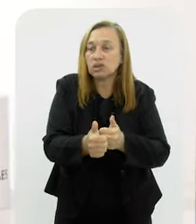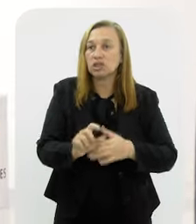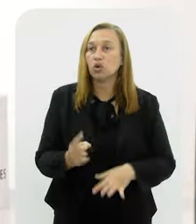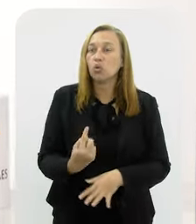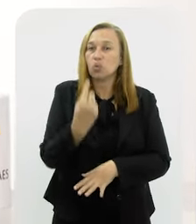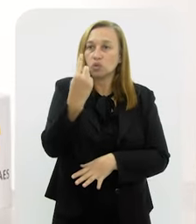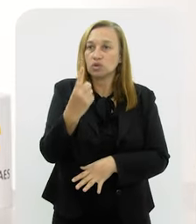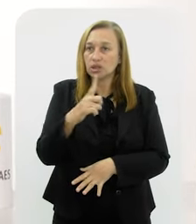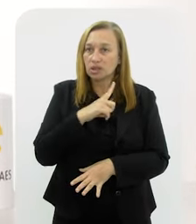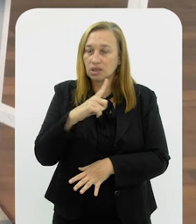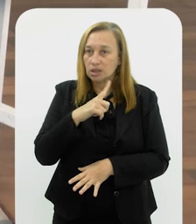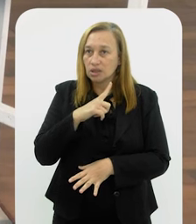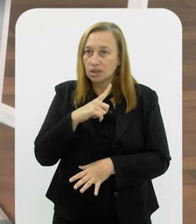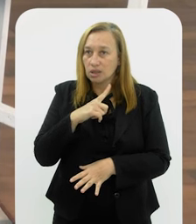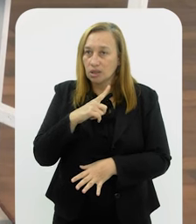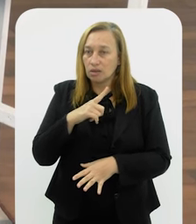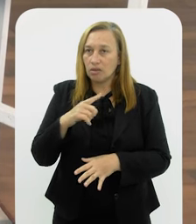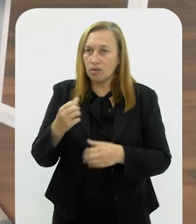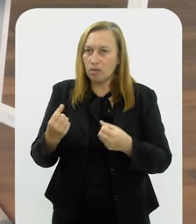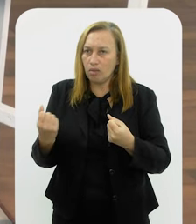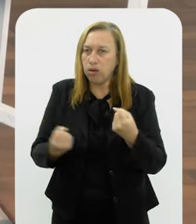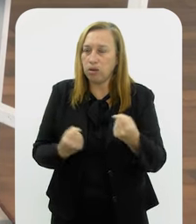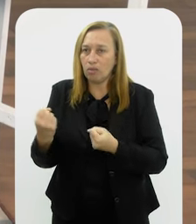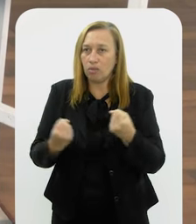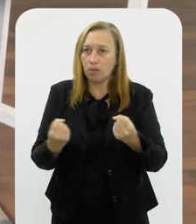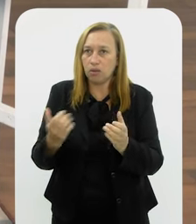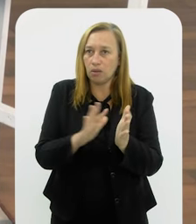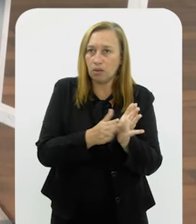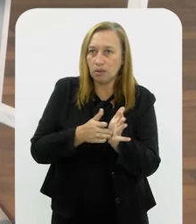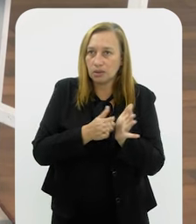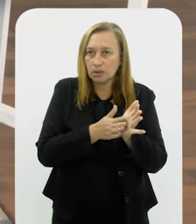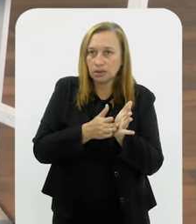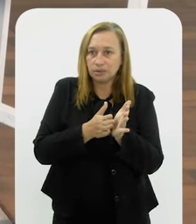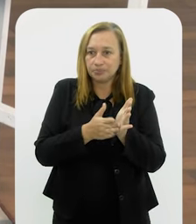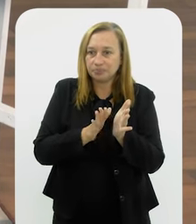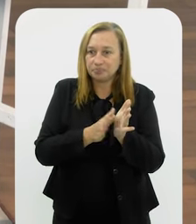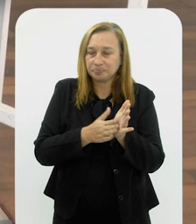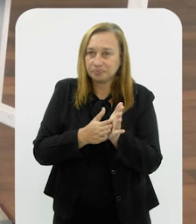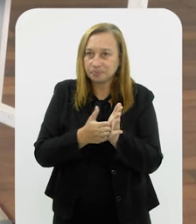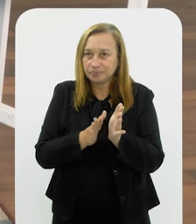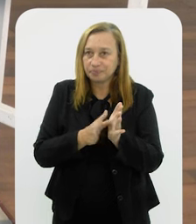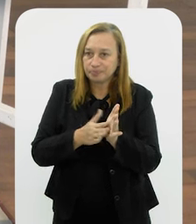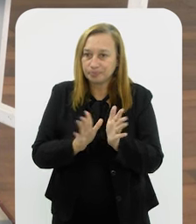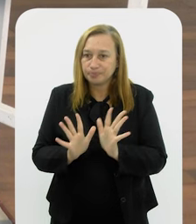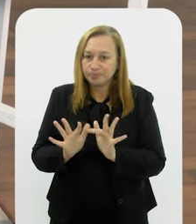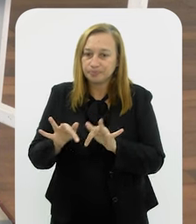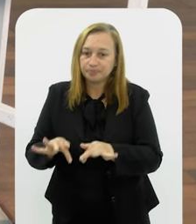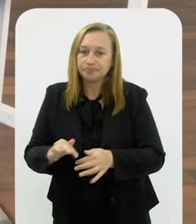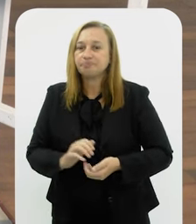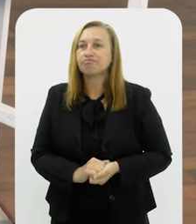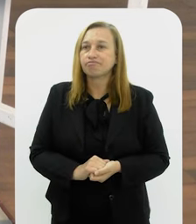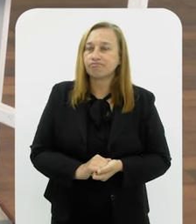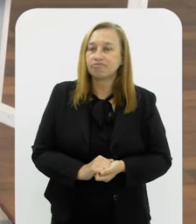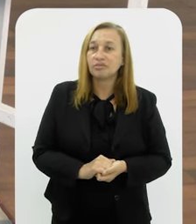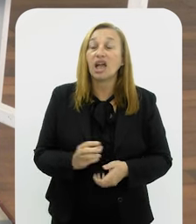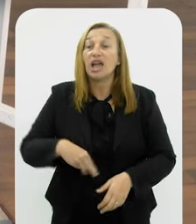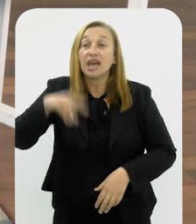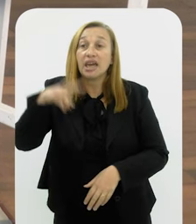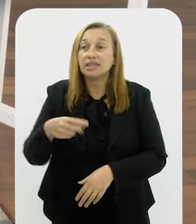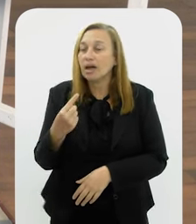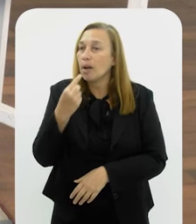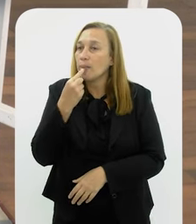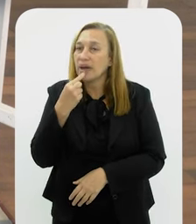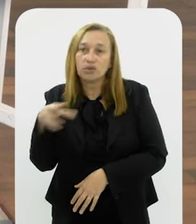A única guia era aquele carrinho do pagode que tocava dentro da bateria. Ele vinha lá do fundo, né, até a frente. Não era suficiente. Quem estava ali perto,